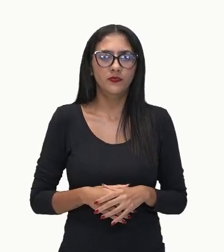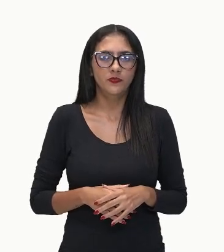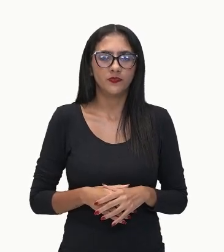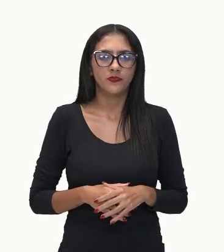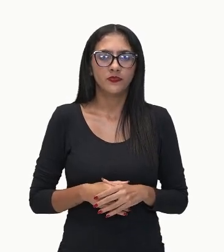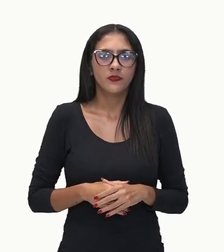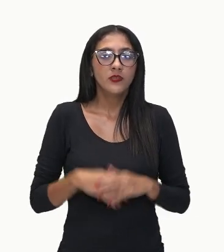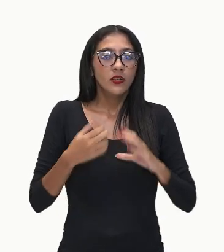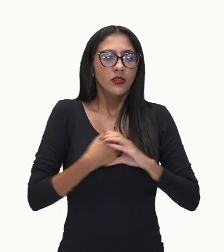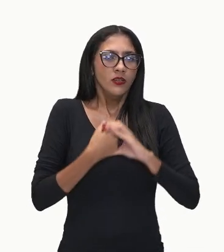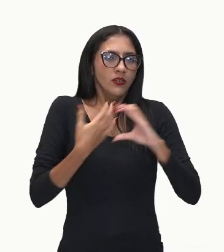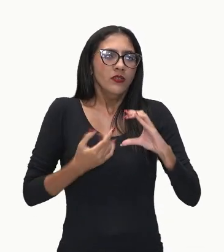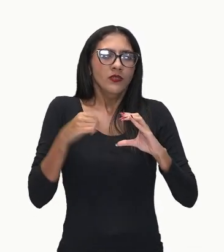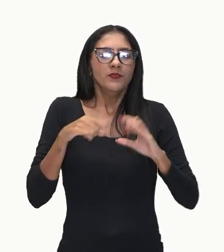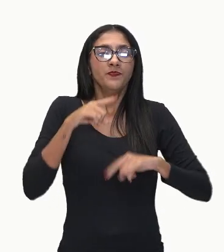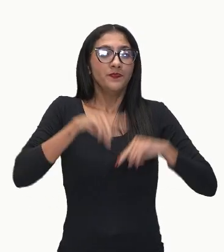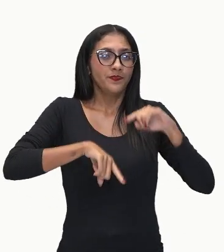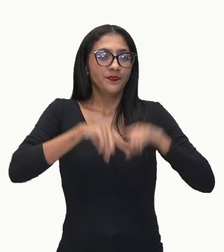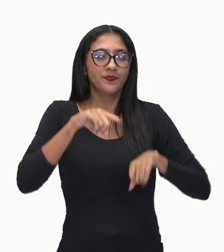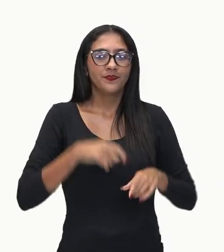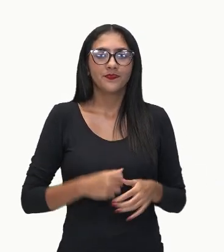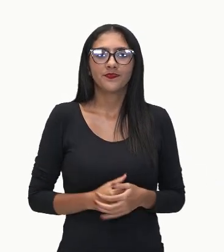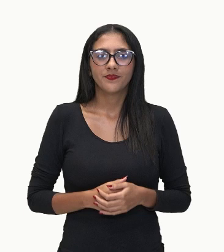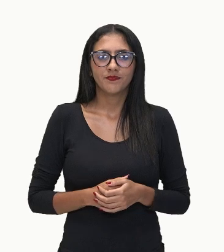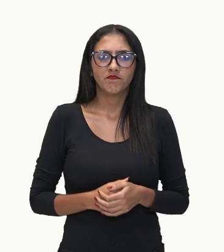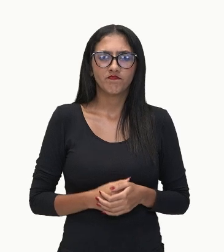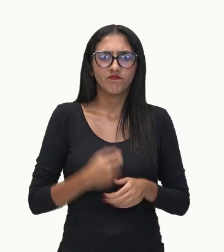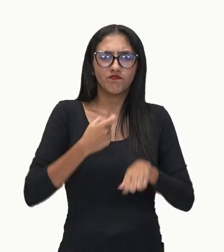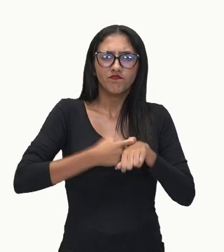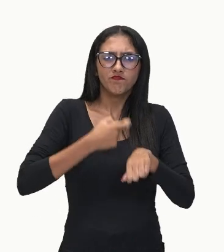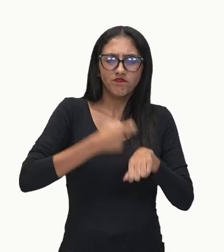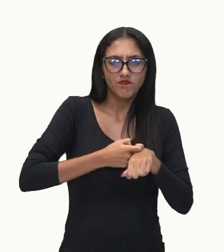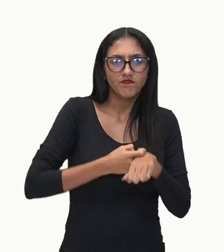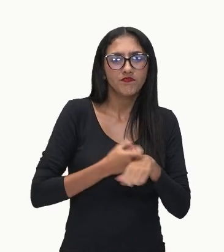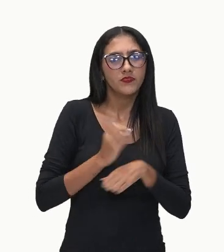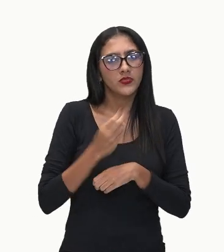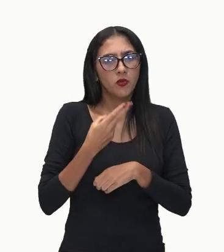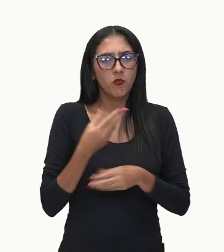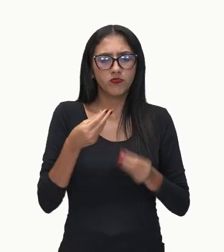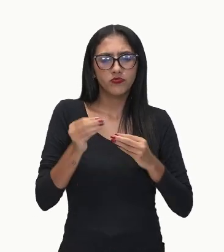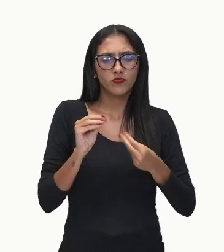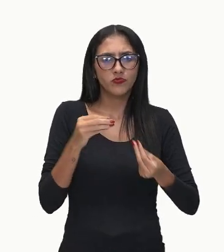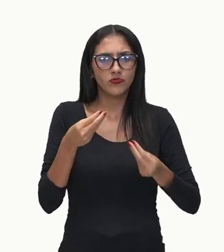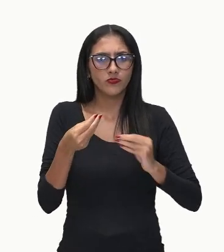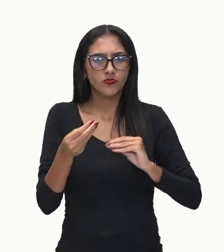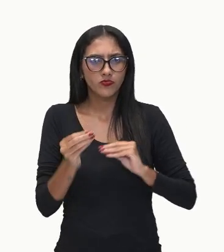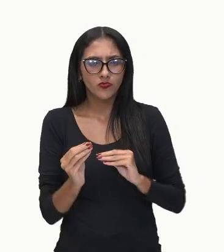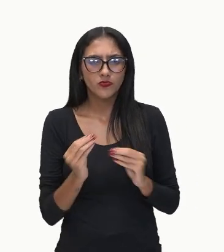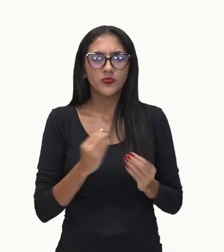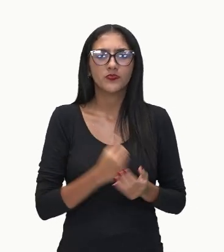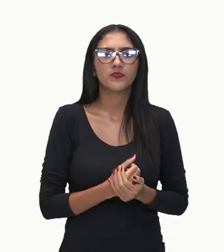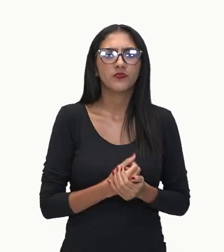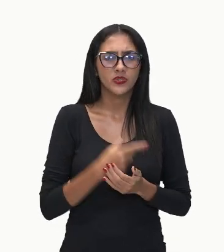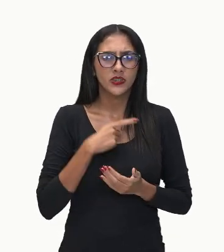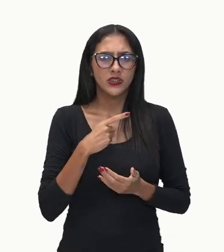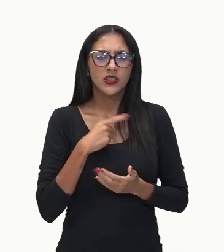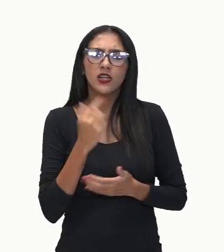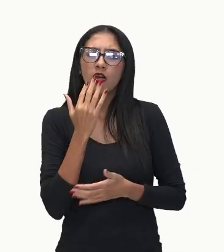Característica dos polímeros: são rígidos, flexíveis, transparentes, opacos.